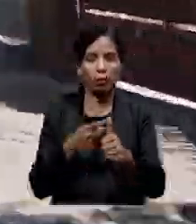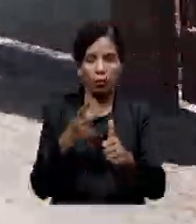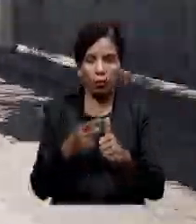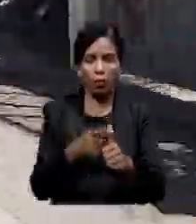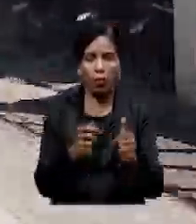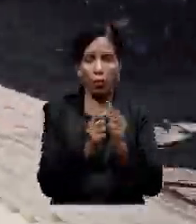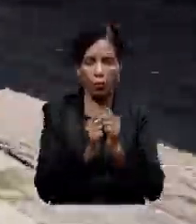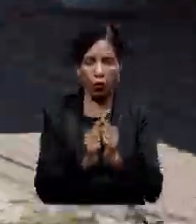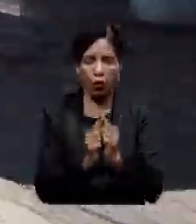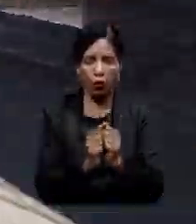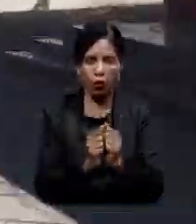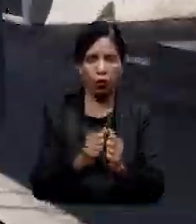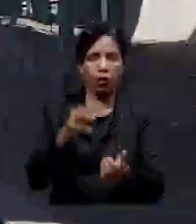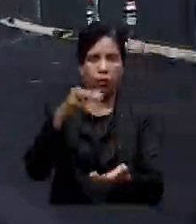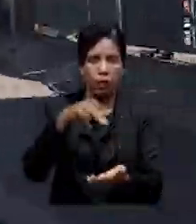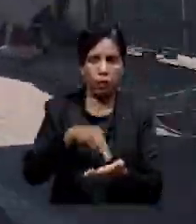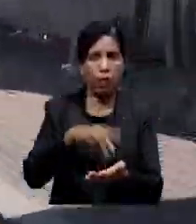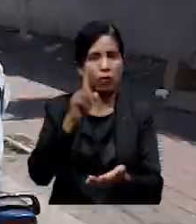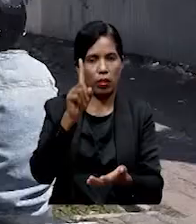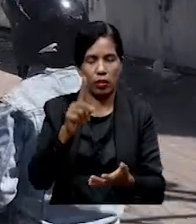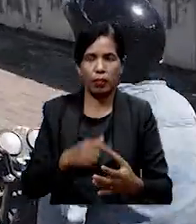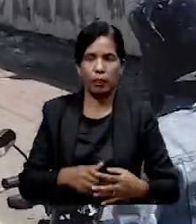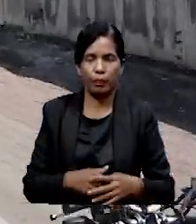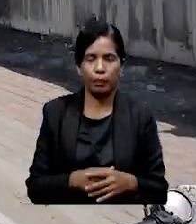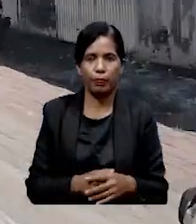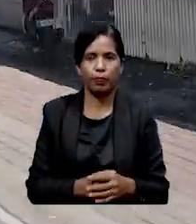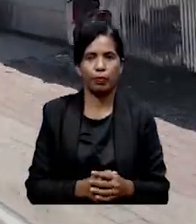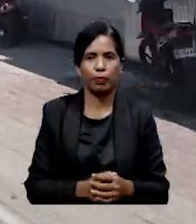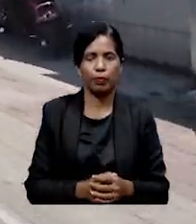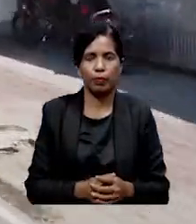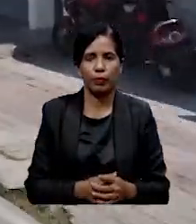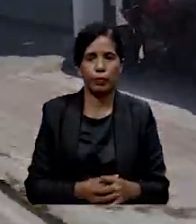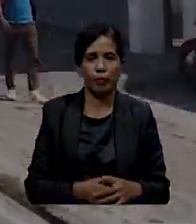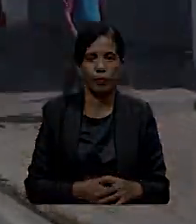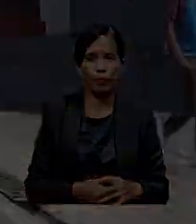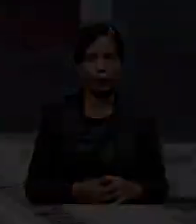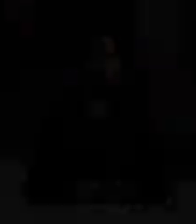ha mutu milhão ida. Bem-vinda Semenes, Isabel Fernandes, GMN.